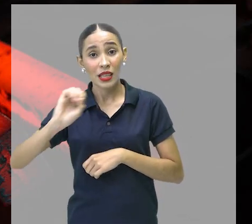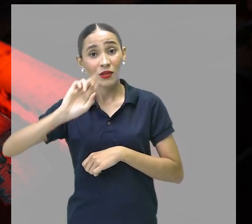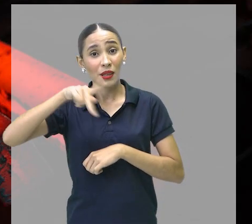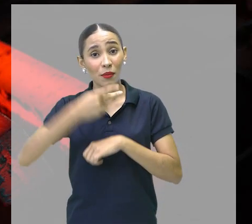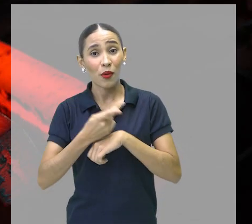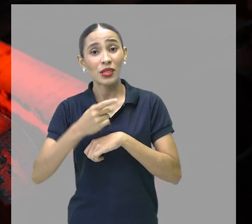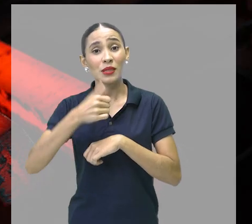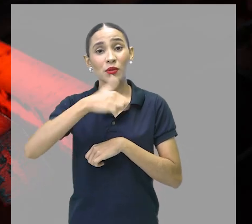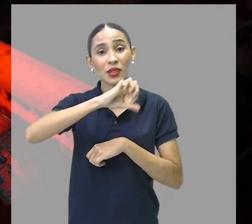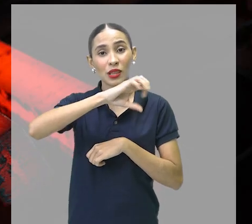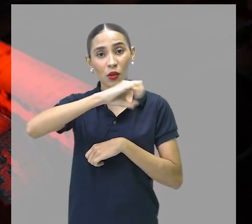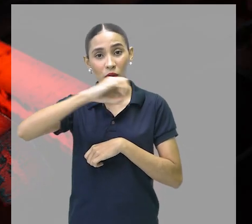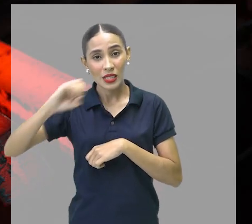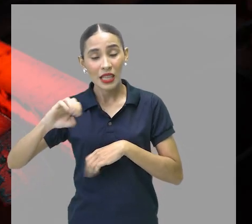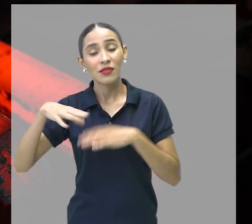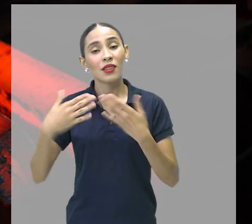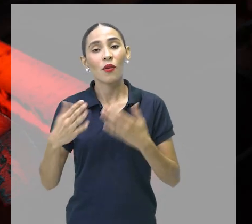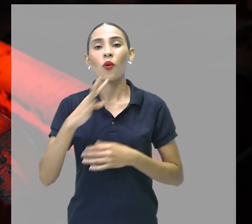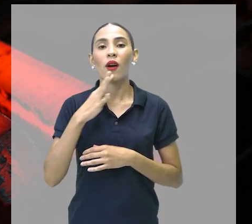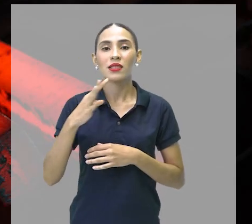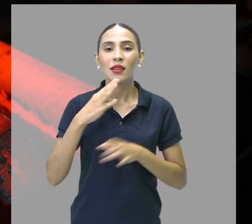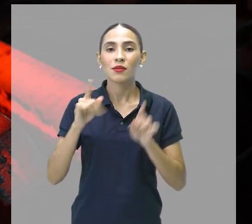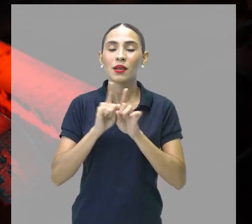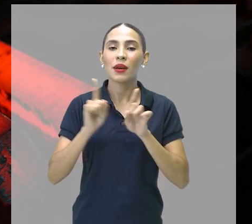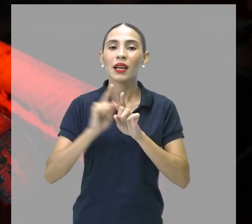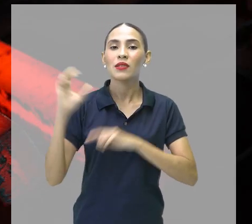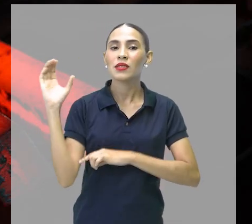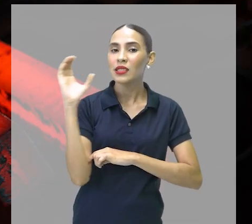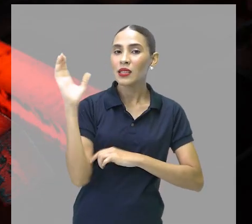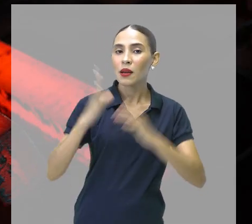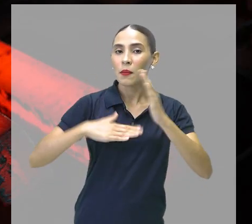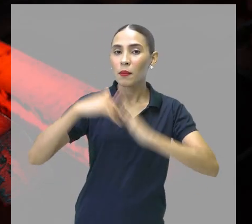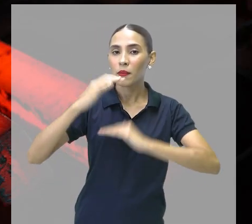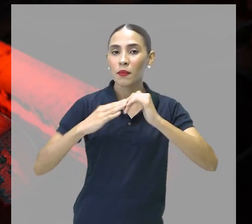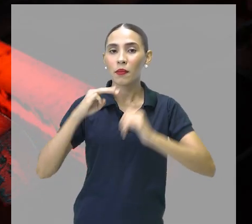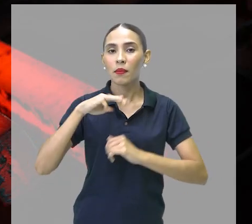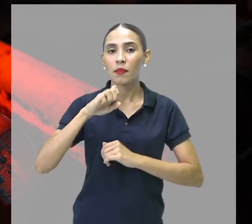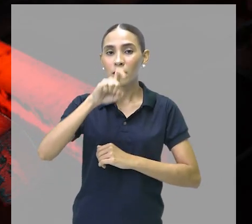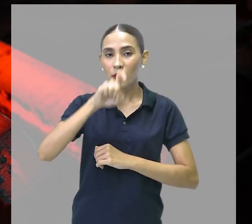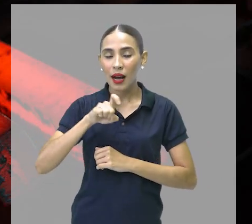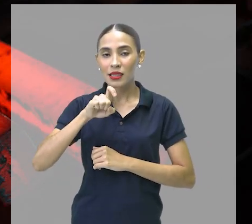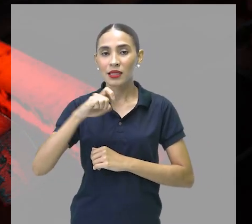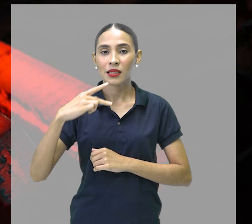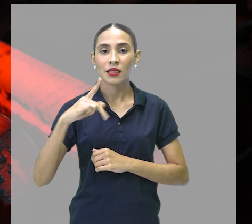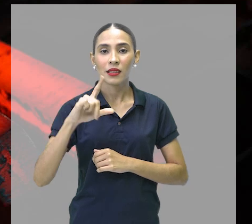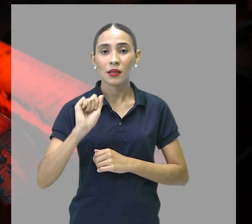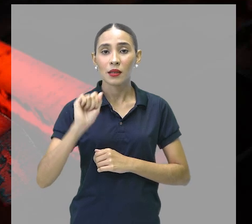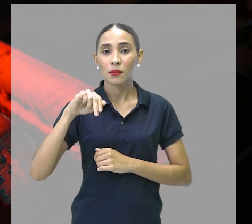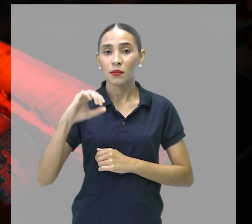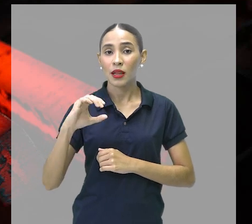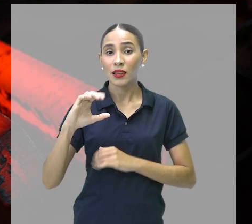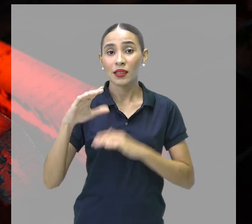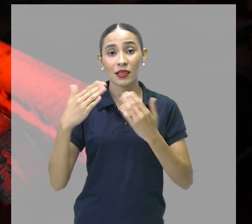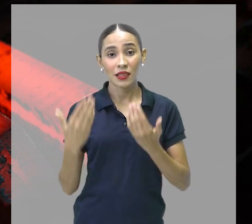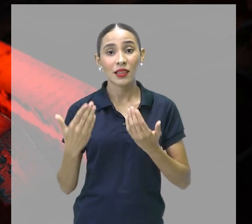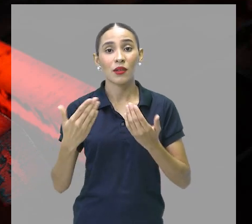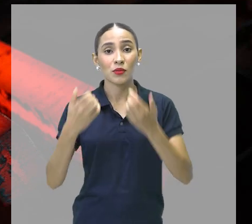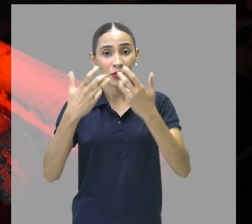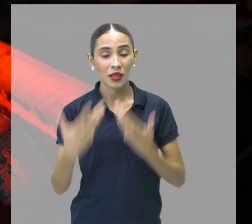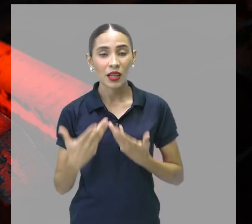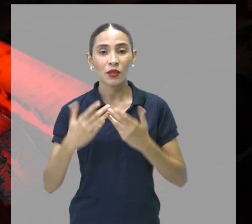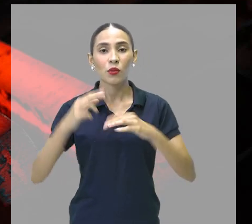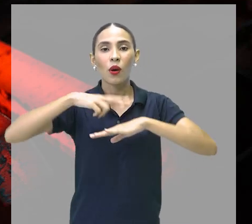dessa radiação de corpo negro, que ele absorve toda essa radiação que incide sobre ele, você